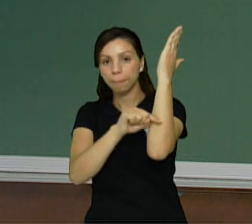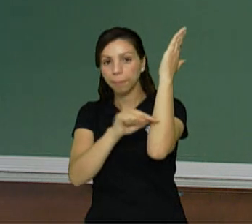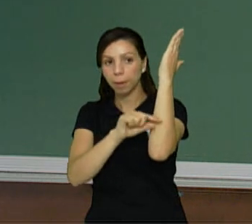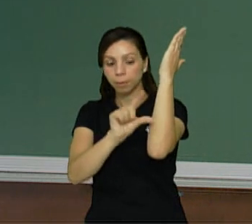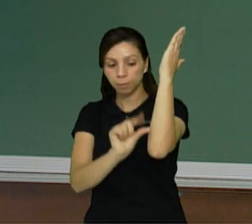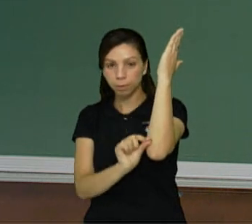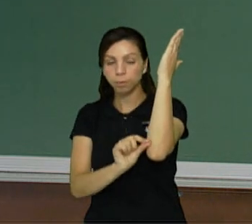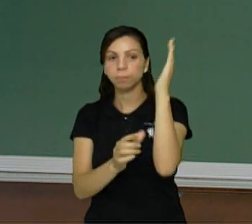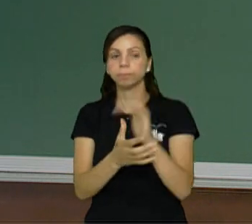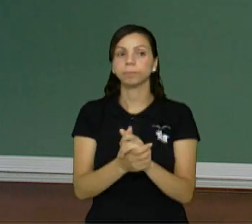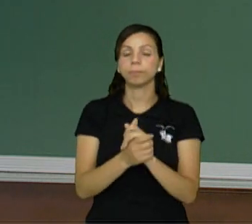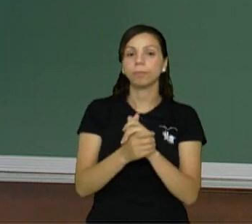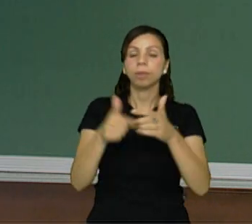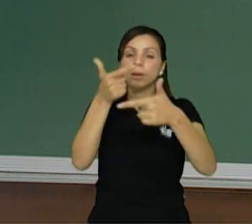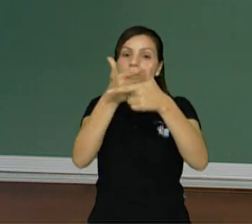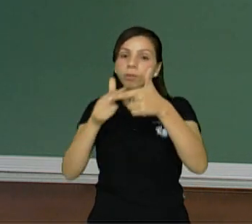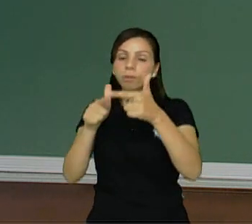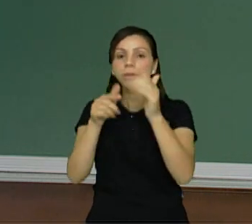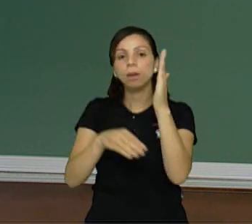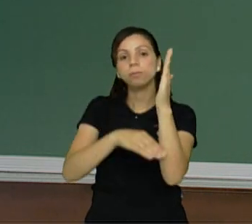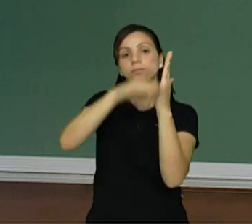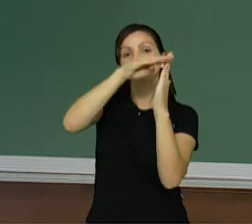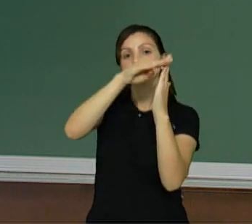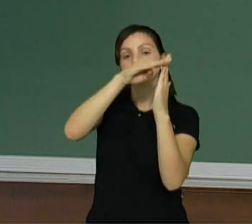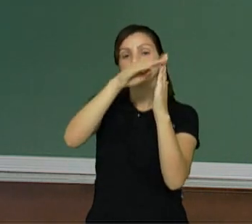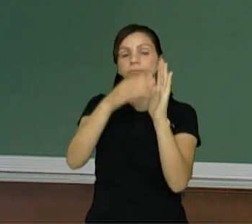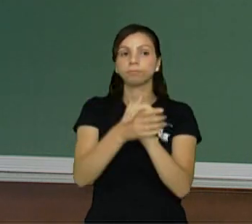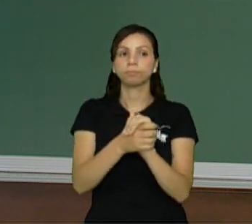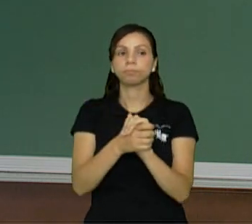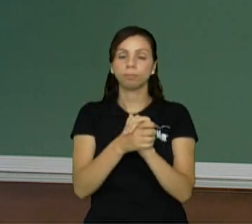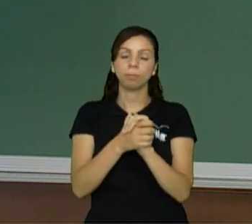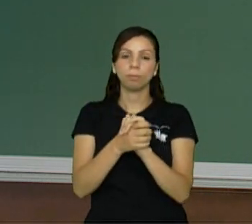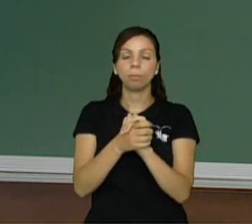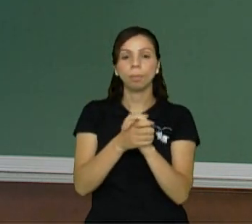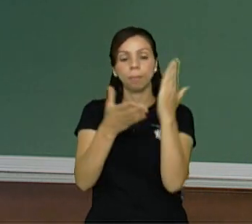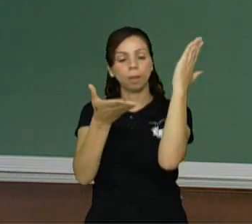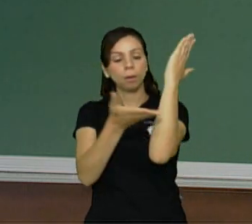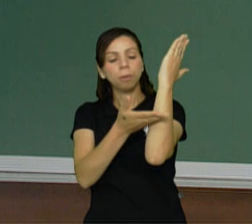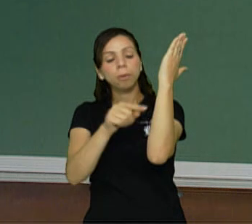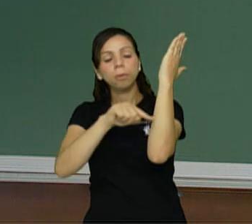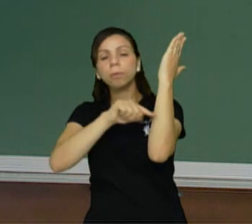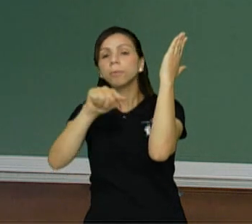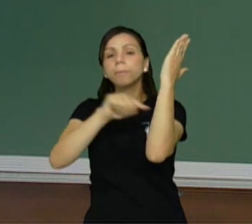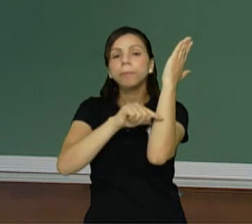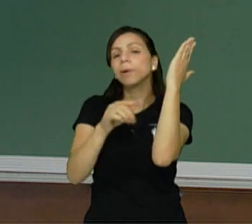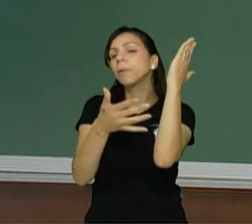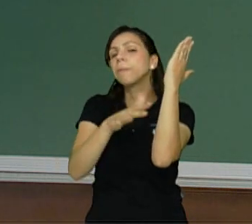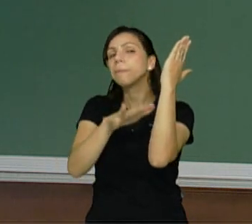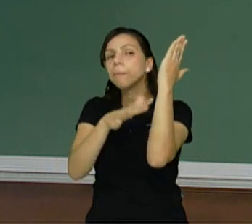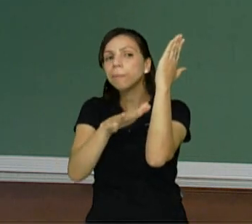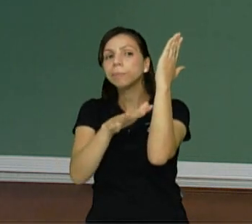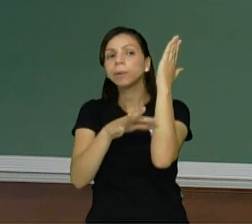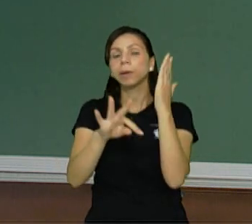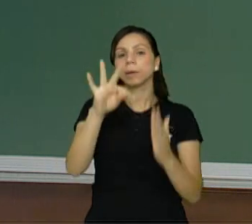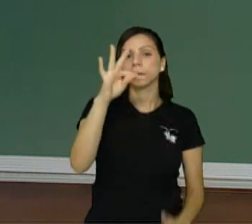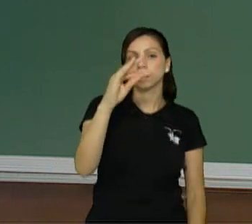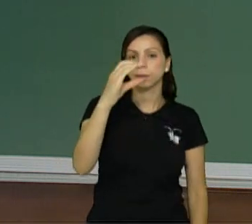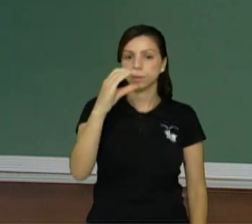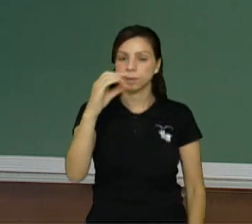pela temperatura de cima menos a de baixo. A temperatura do meio é um valor genérico, Tc menos